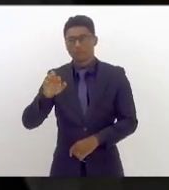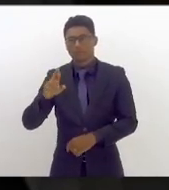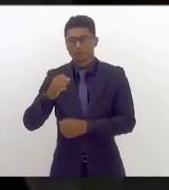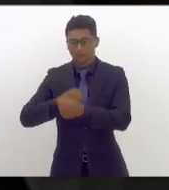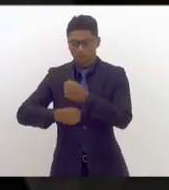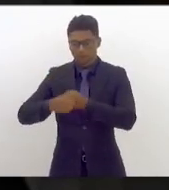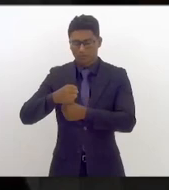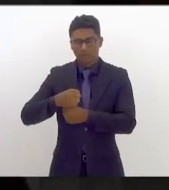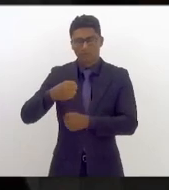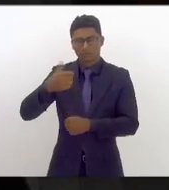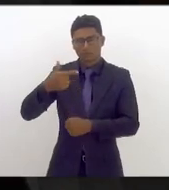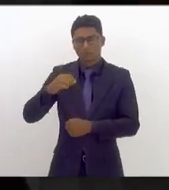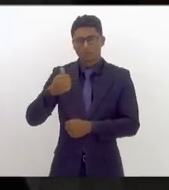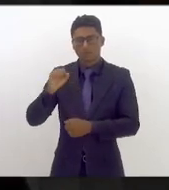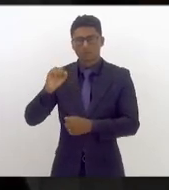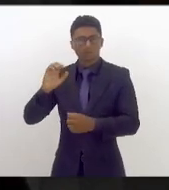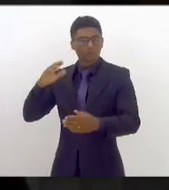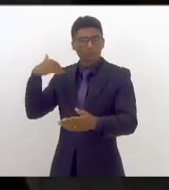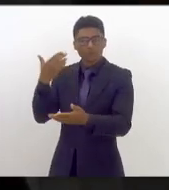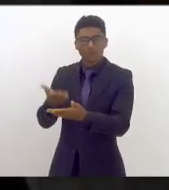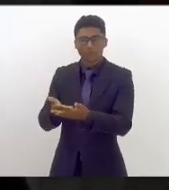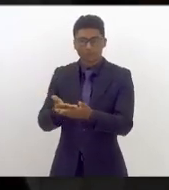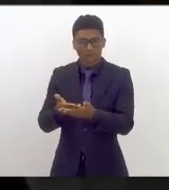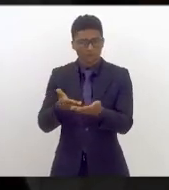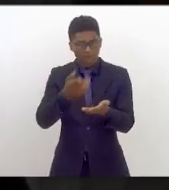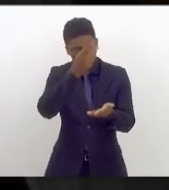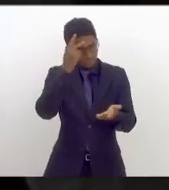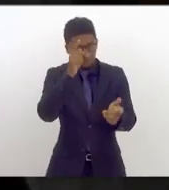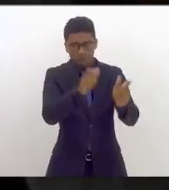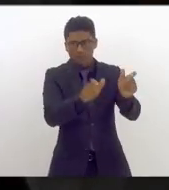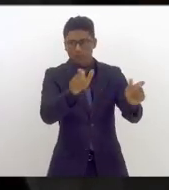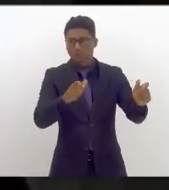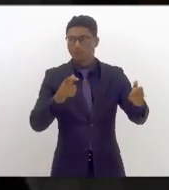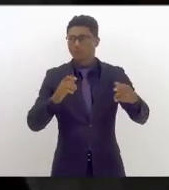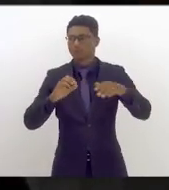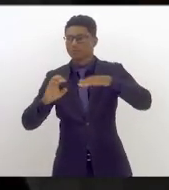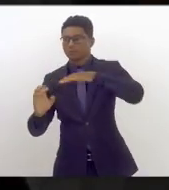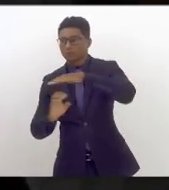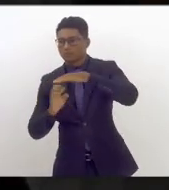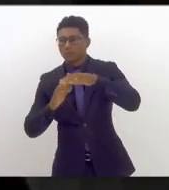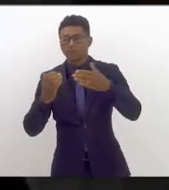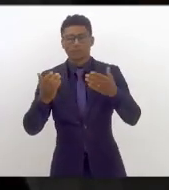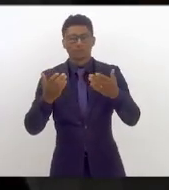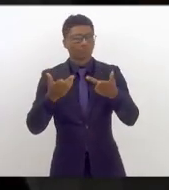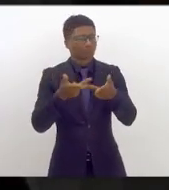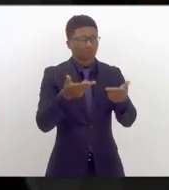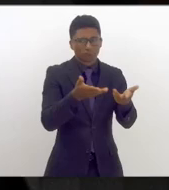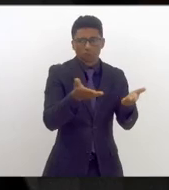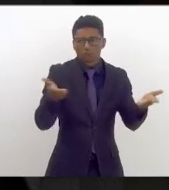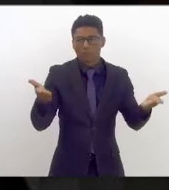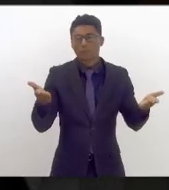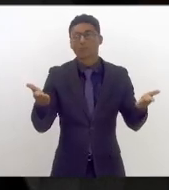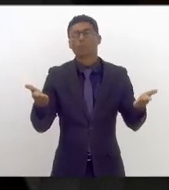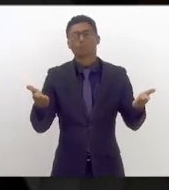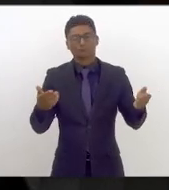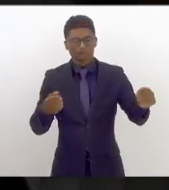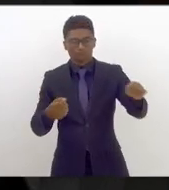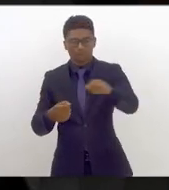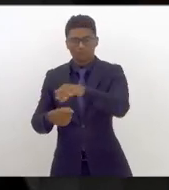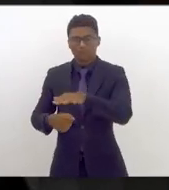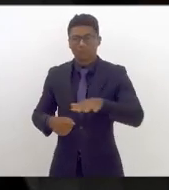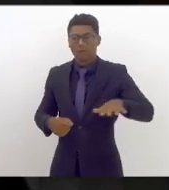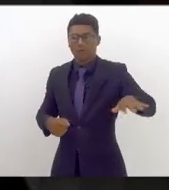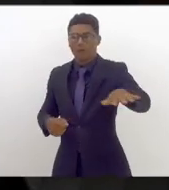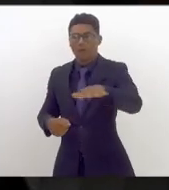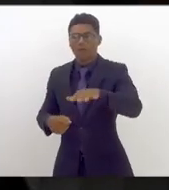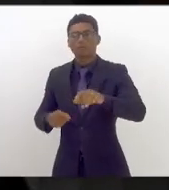físicas, pessoas jurídicas, coletivos, empreendimentos solidários, enfim, que se destacam no Rio de Janeiro, neste campo, que é um